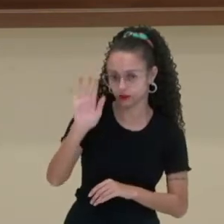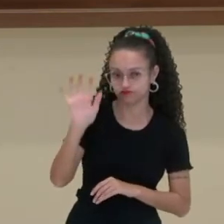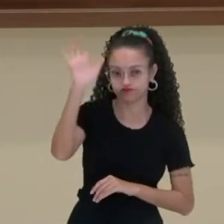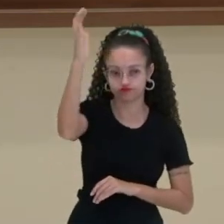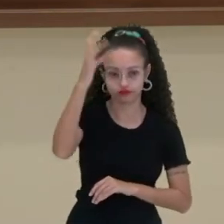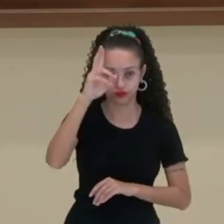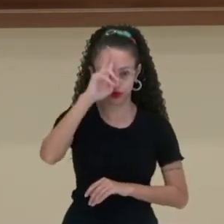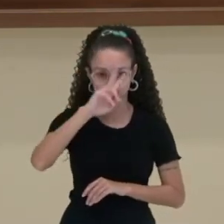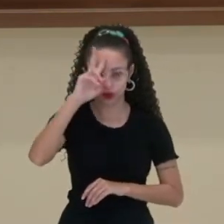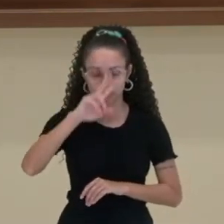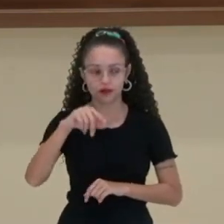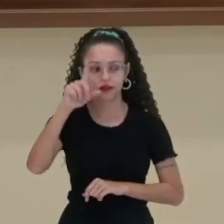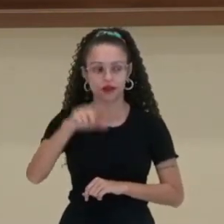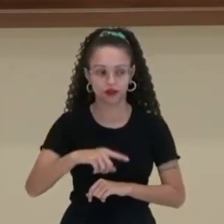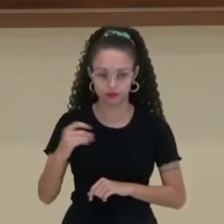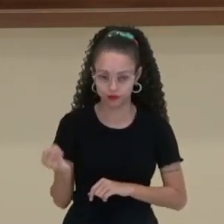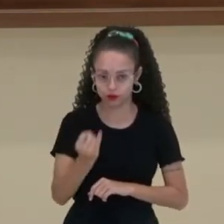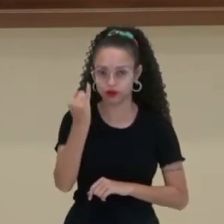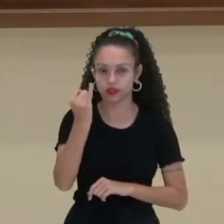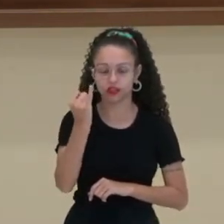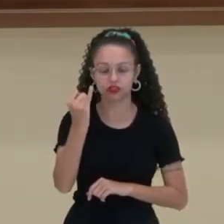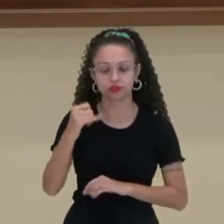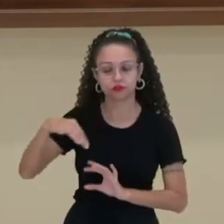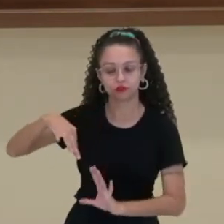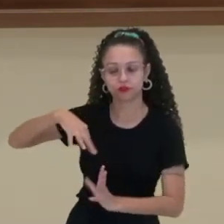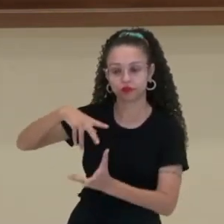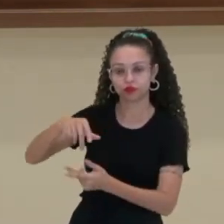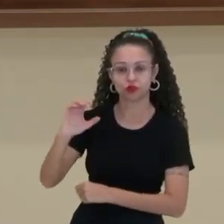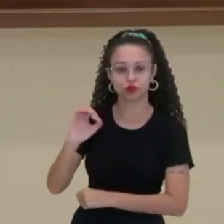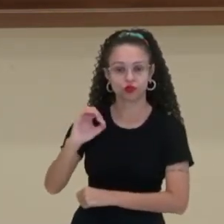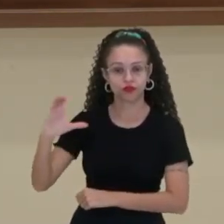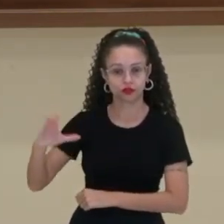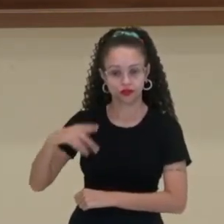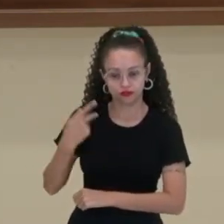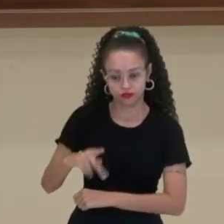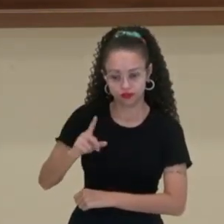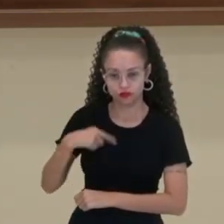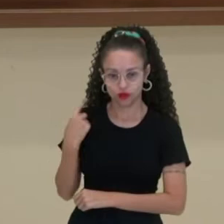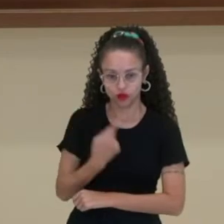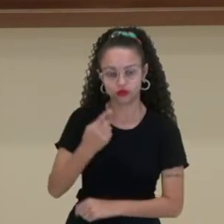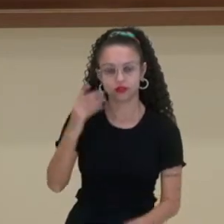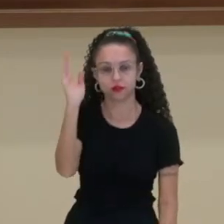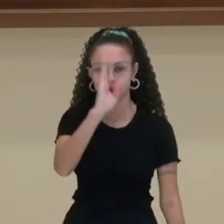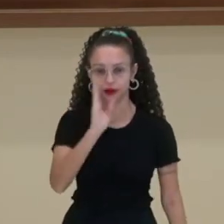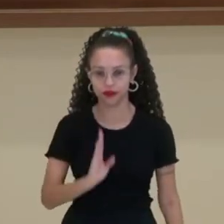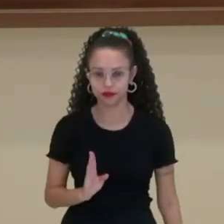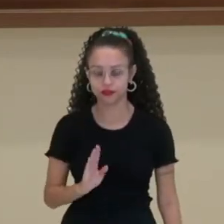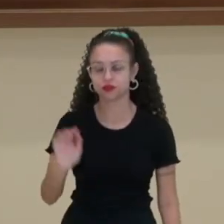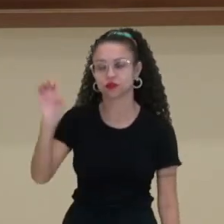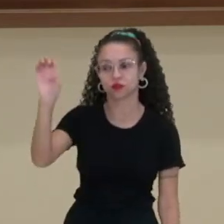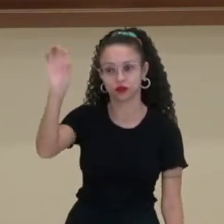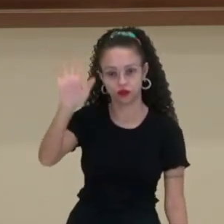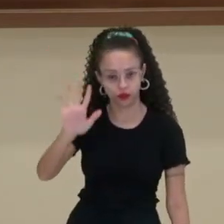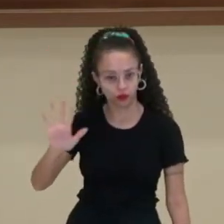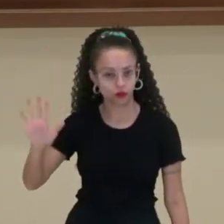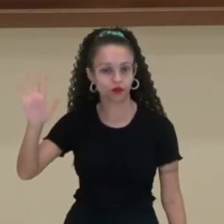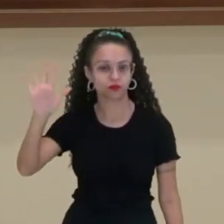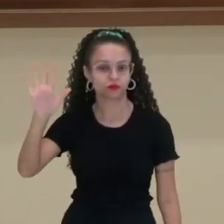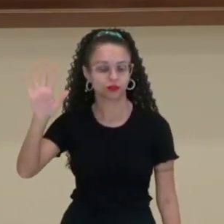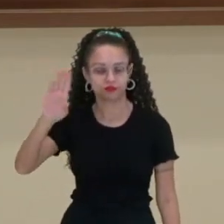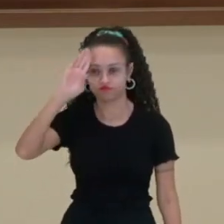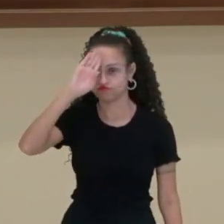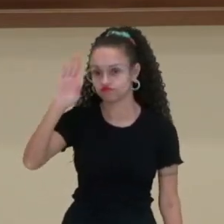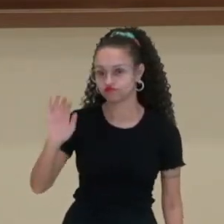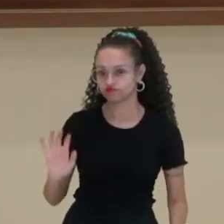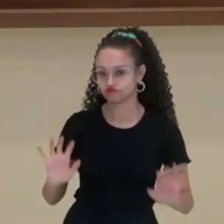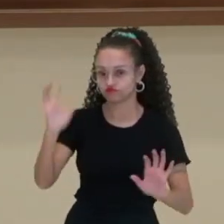história, ela é importante para o mundo ocidental, para nós aqui no Brasil, para a Europa, há principais